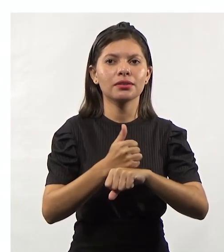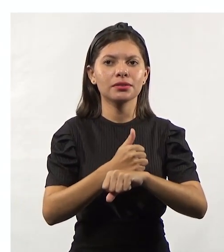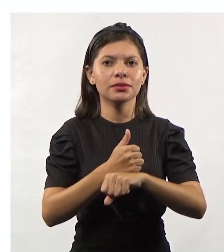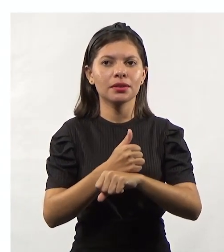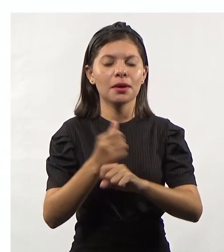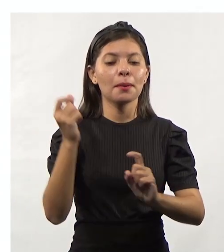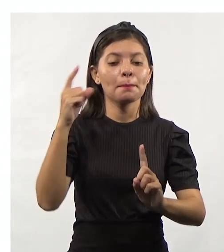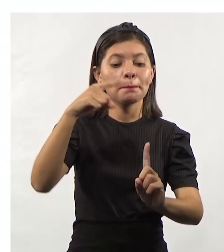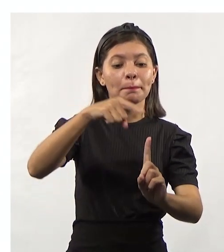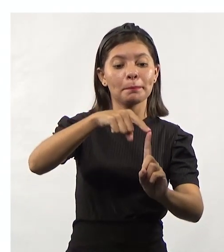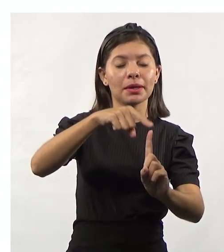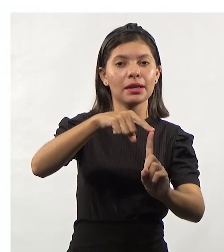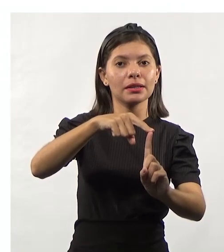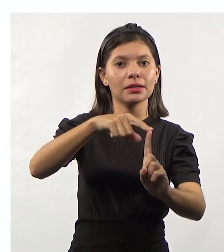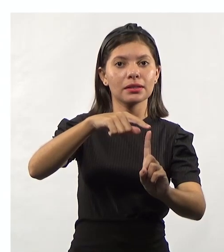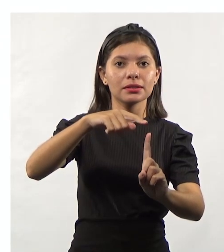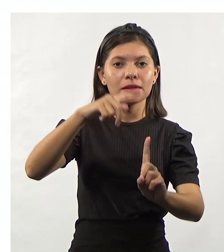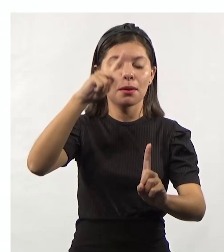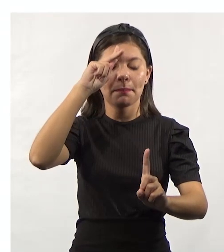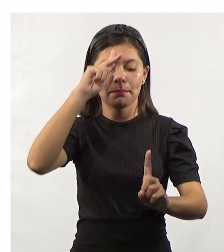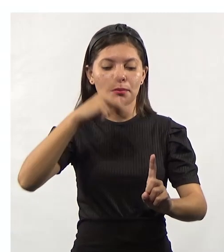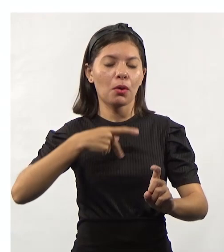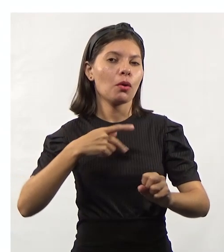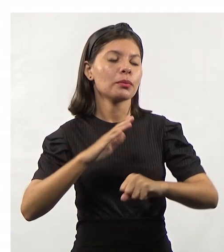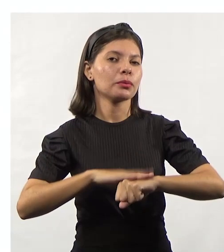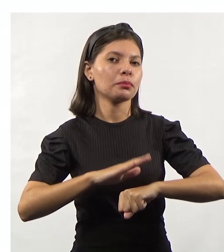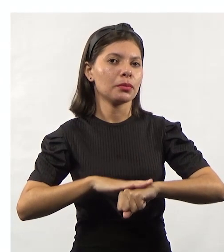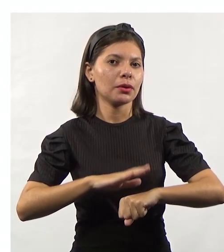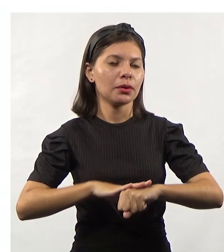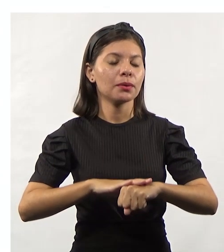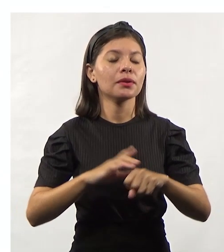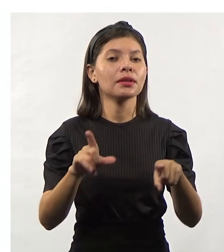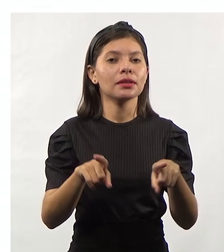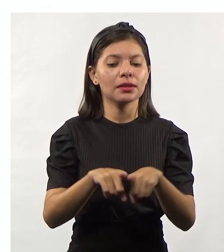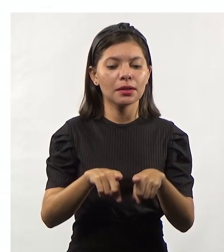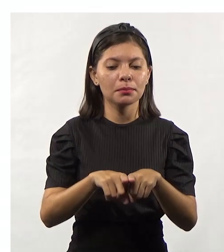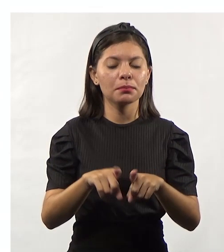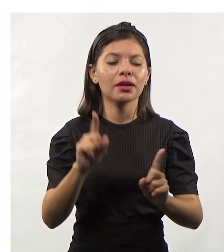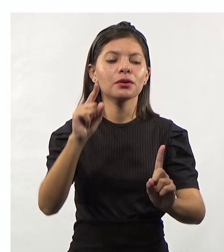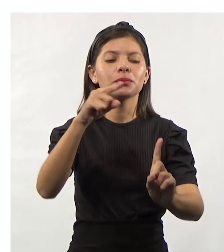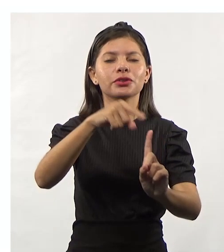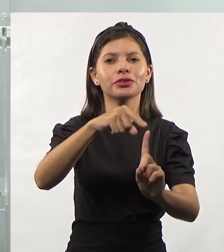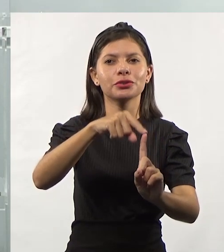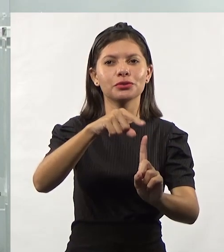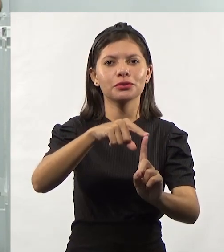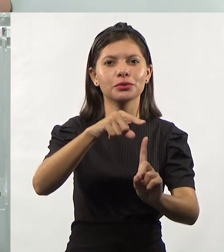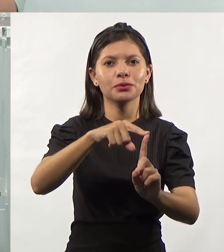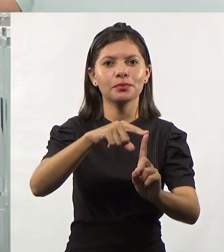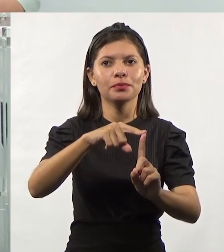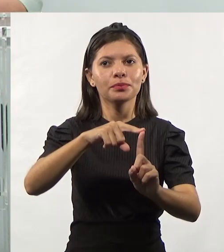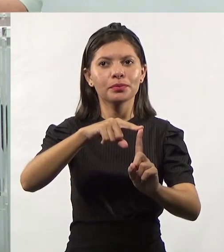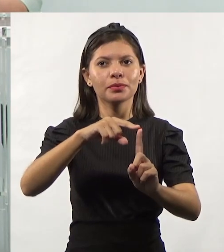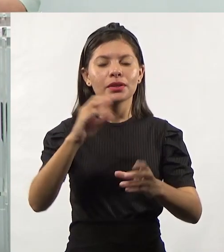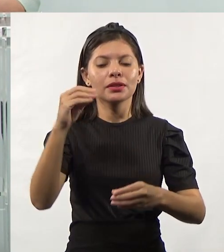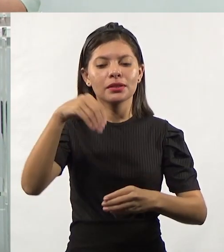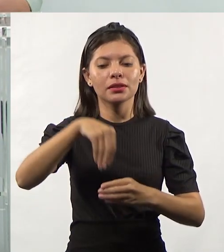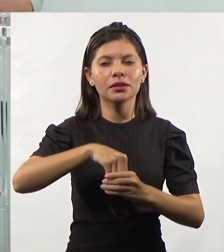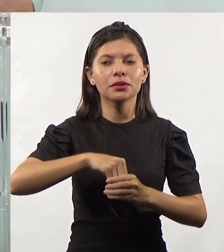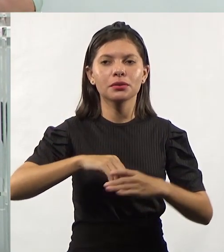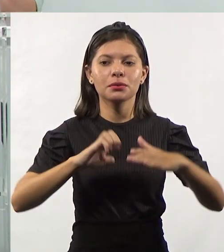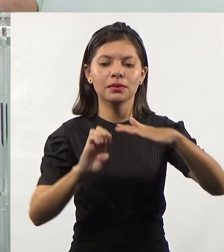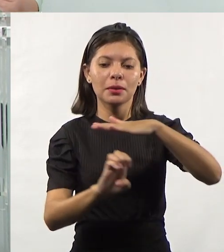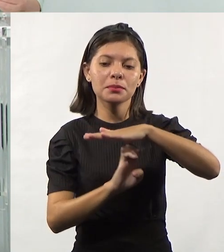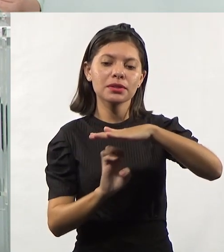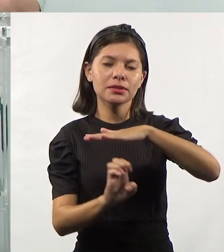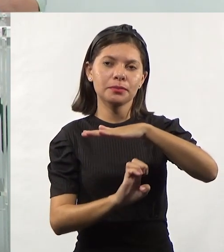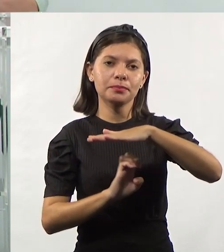individuais e metas organizacionais. Então, recursos humanos nada mais é do que uma função. Está